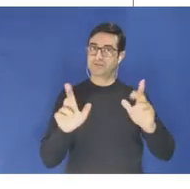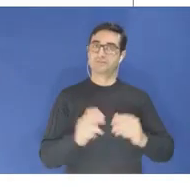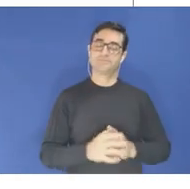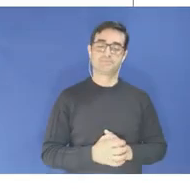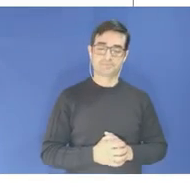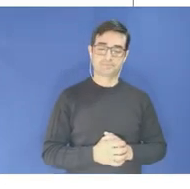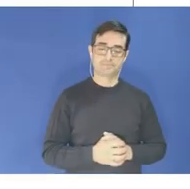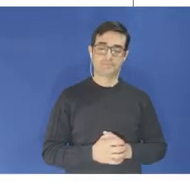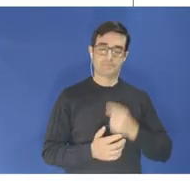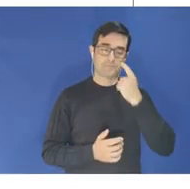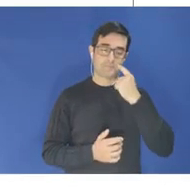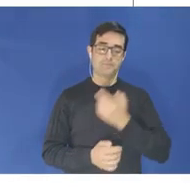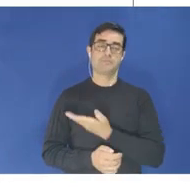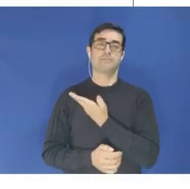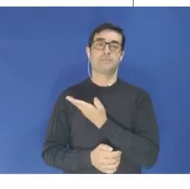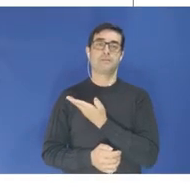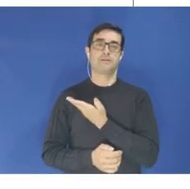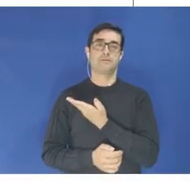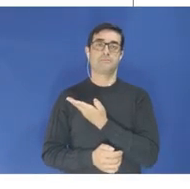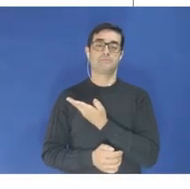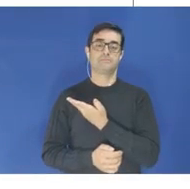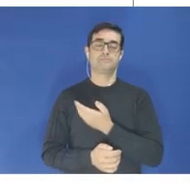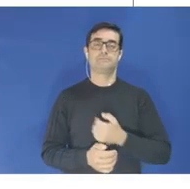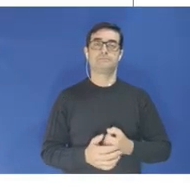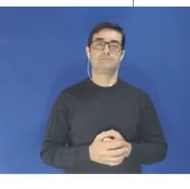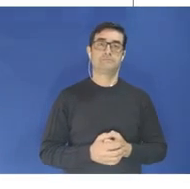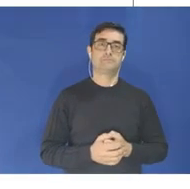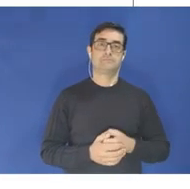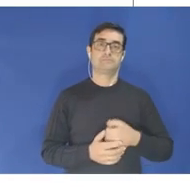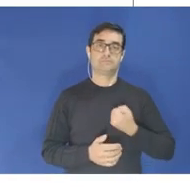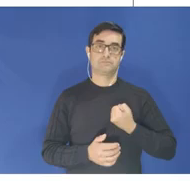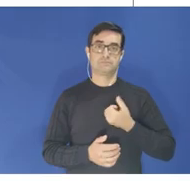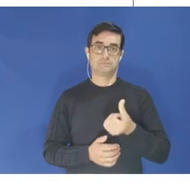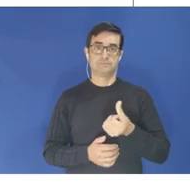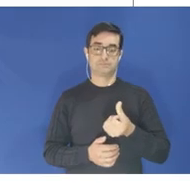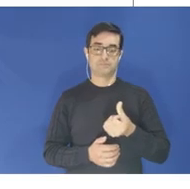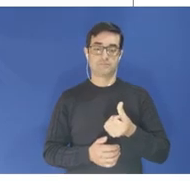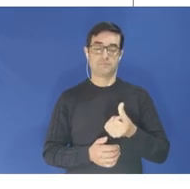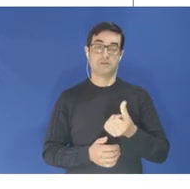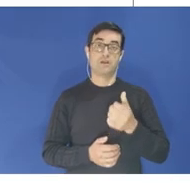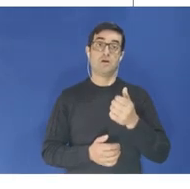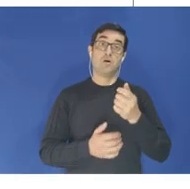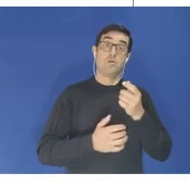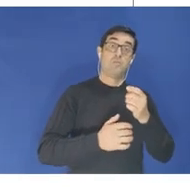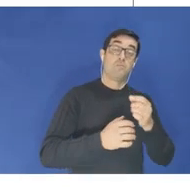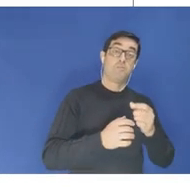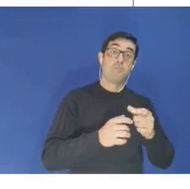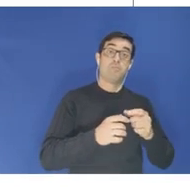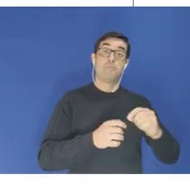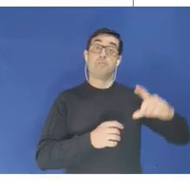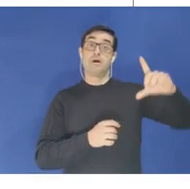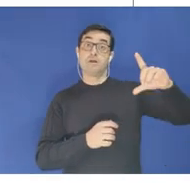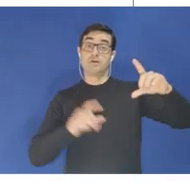E o 6. Faço uso, né, do sinal de maior ou menor para relacionar